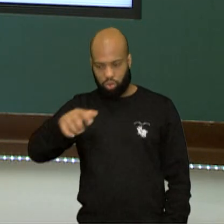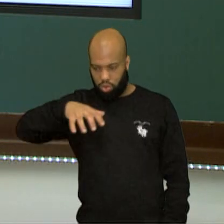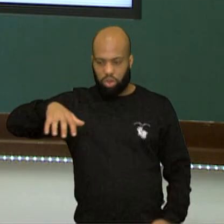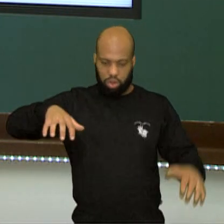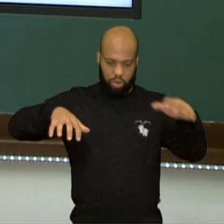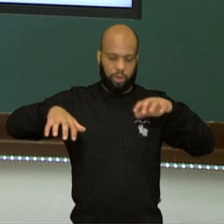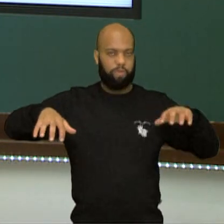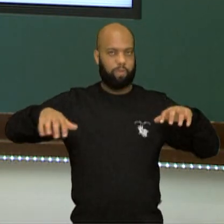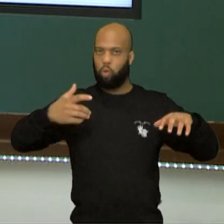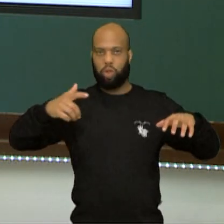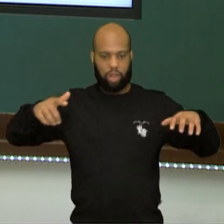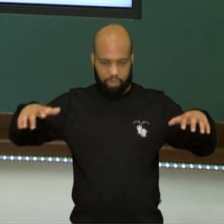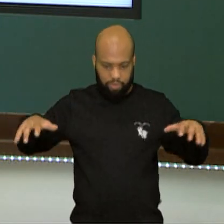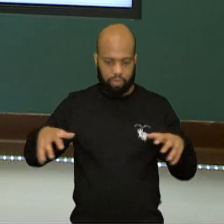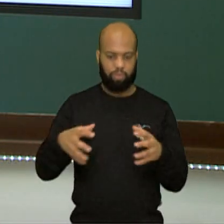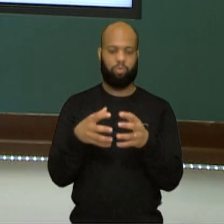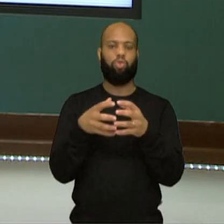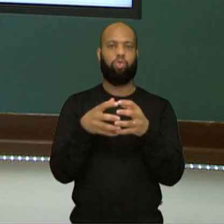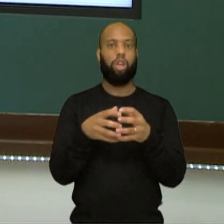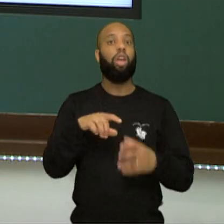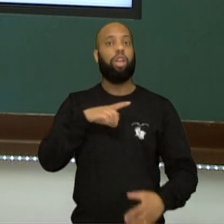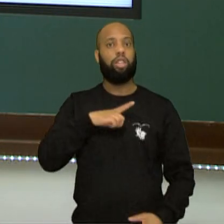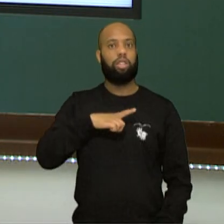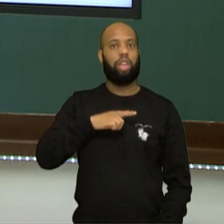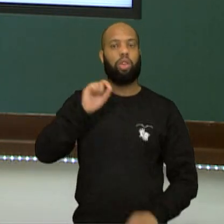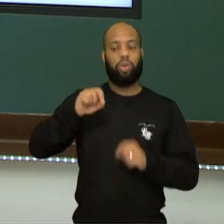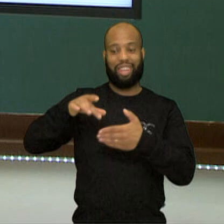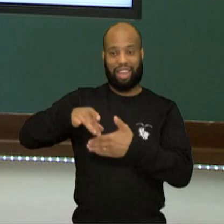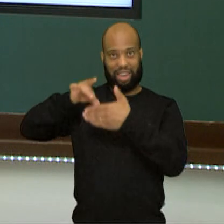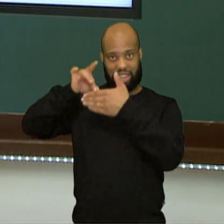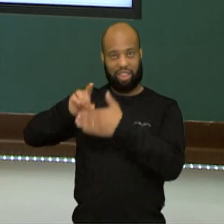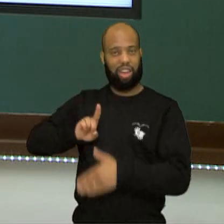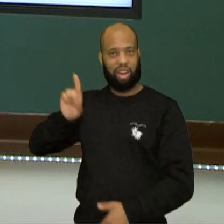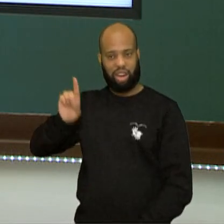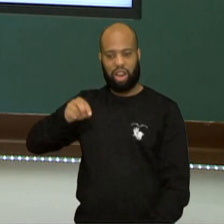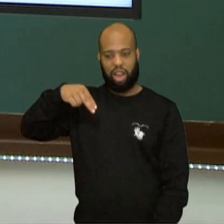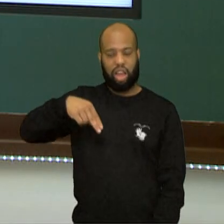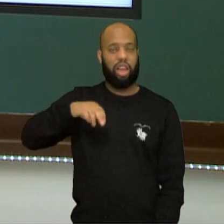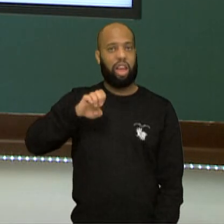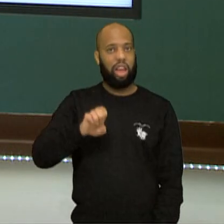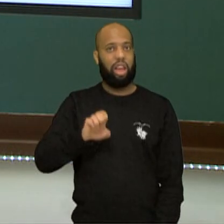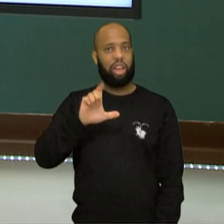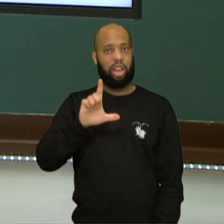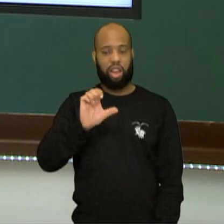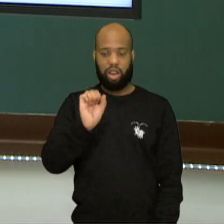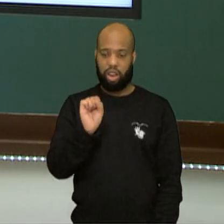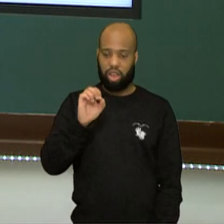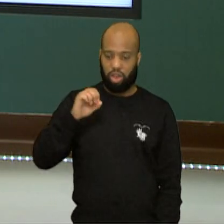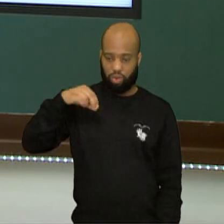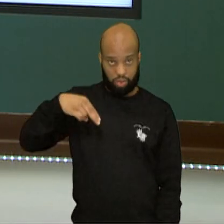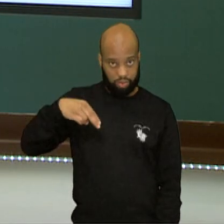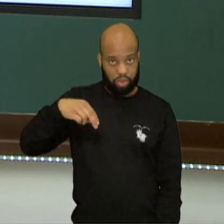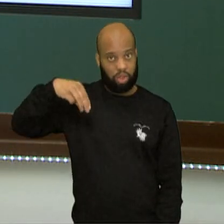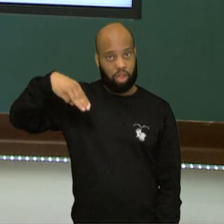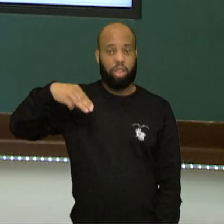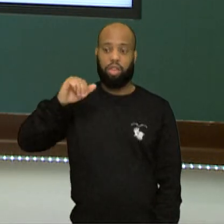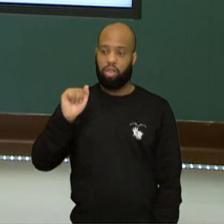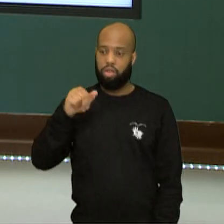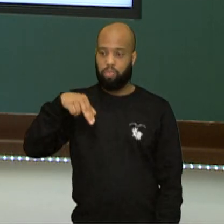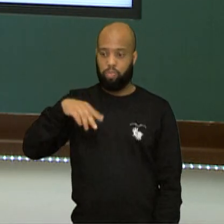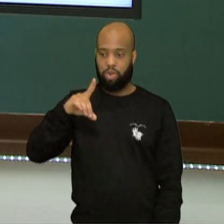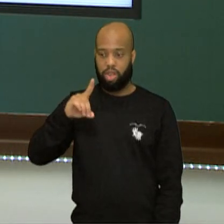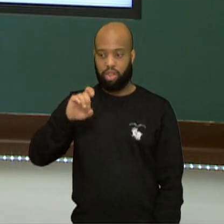Teve um líder lá na África do Sul, chamado Nelson Mandela, que ele foi um dos que capitaneou os direitos, lutou para